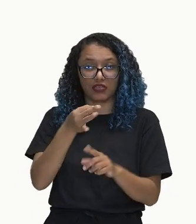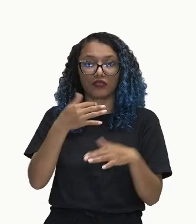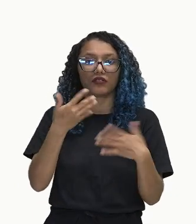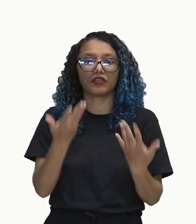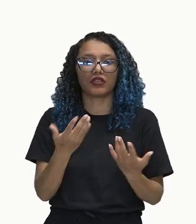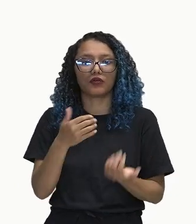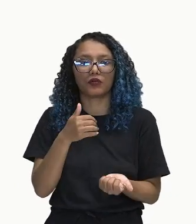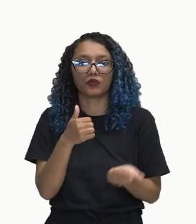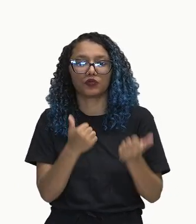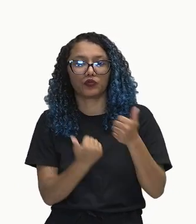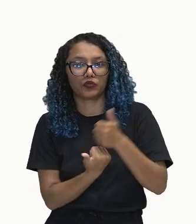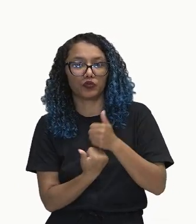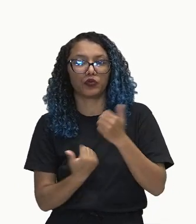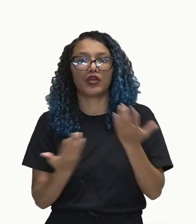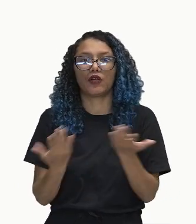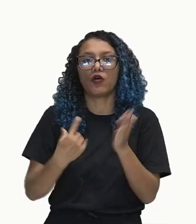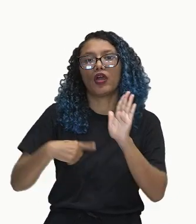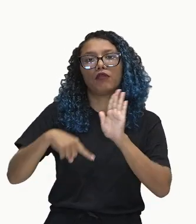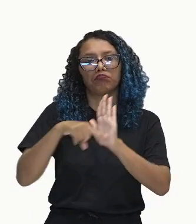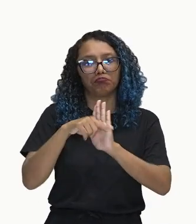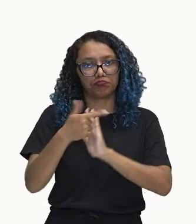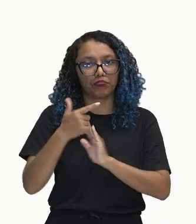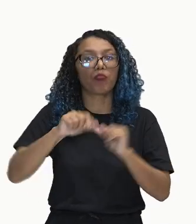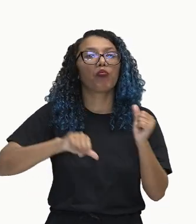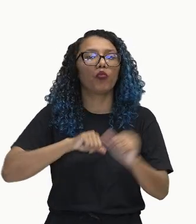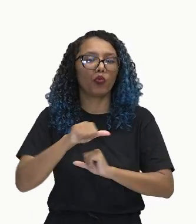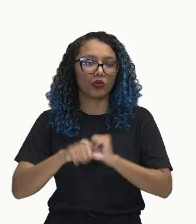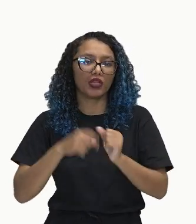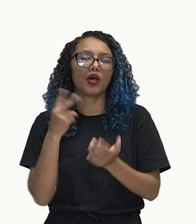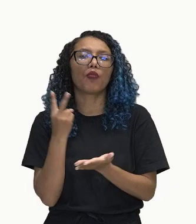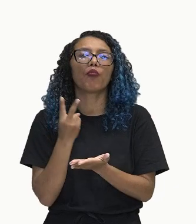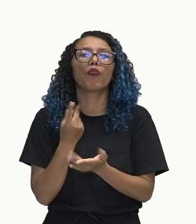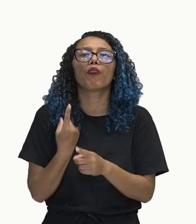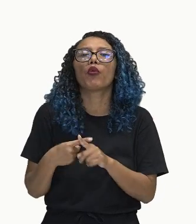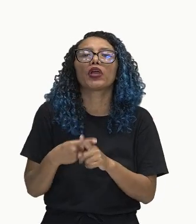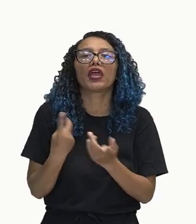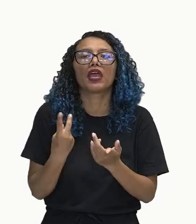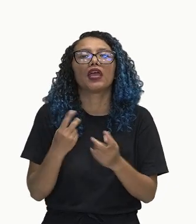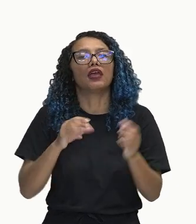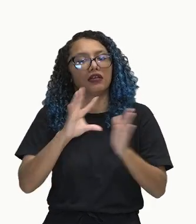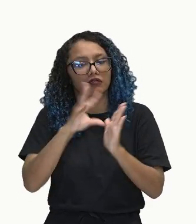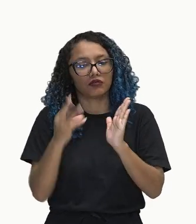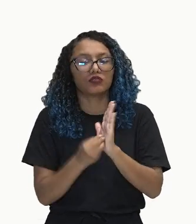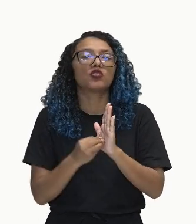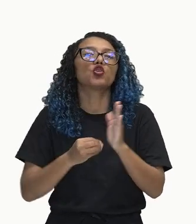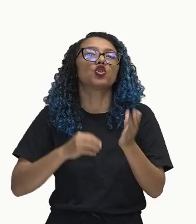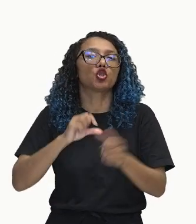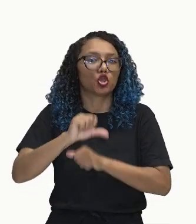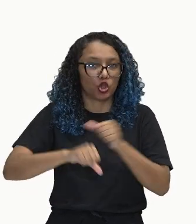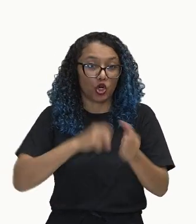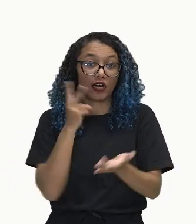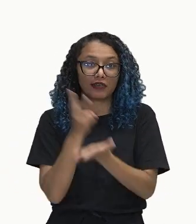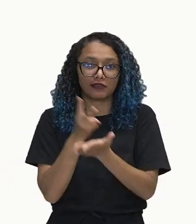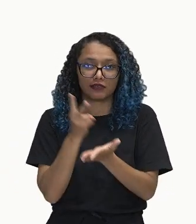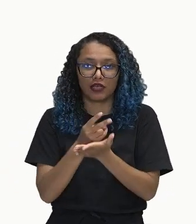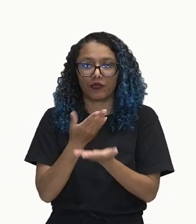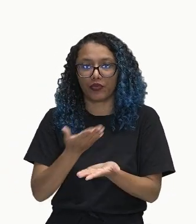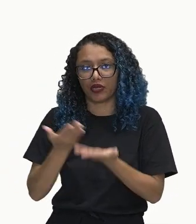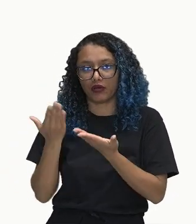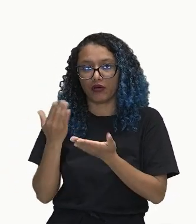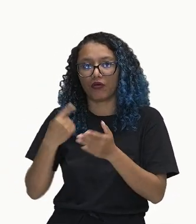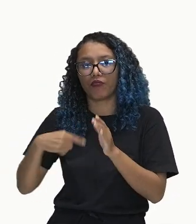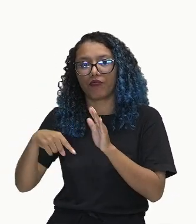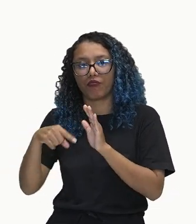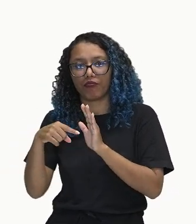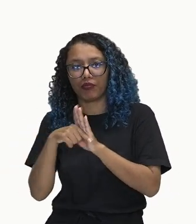substituir aqui por ele negativo, porque você vai sempre trocar o sinal. Então eu vou ter menos 2 ao cubo,